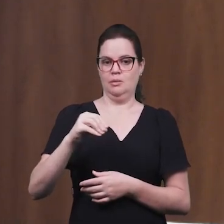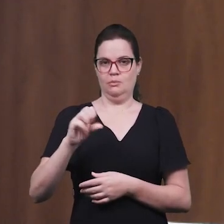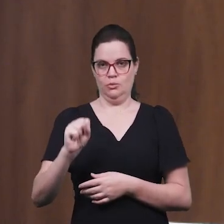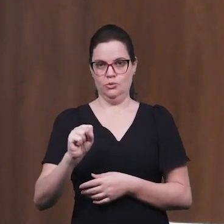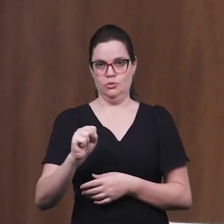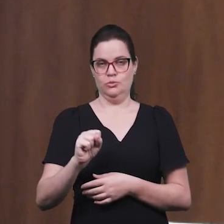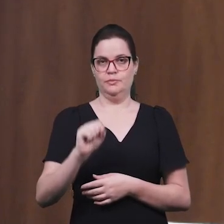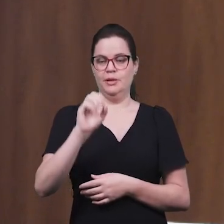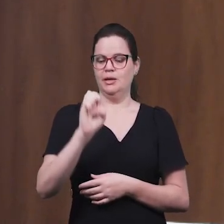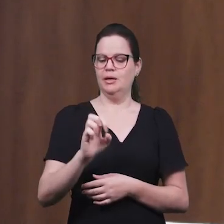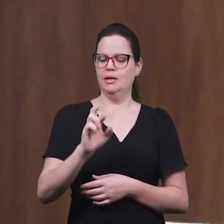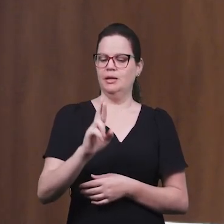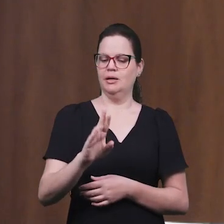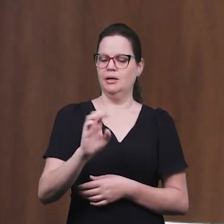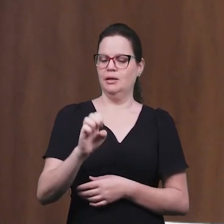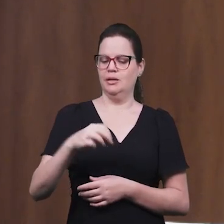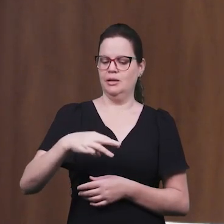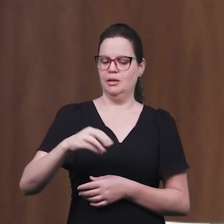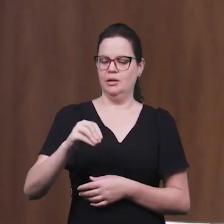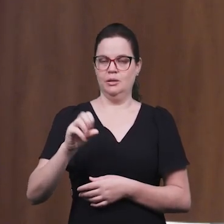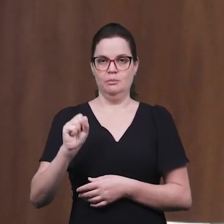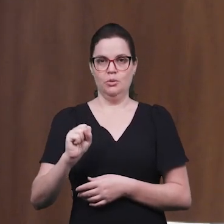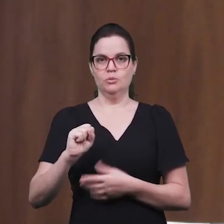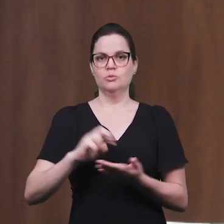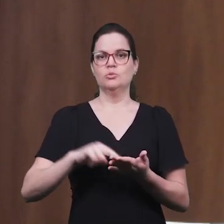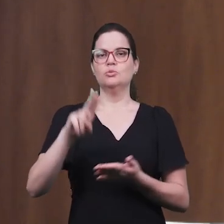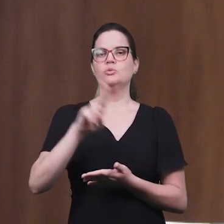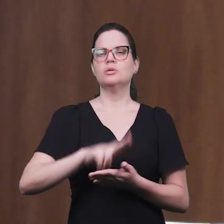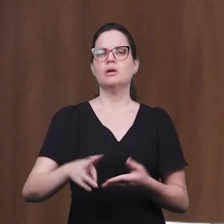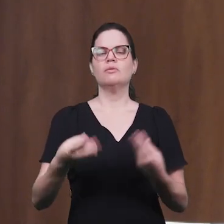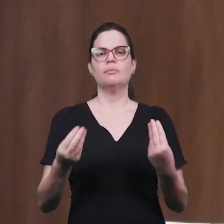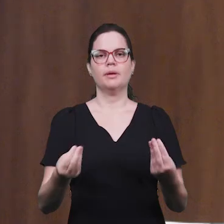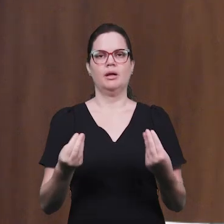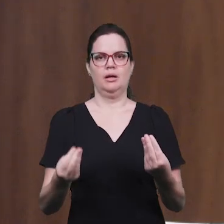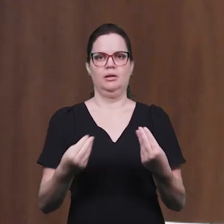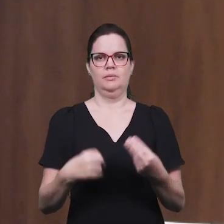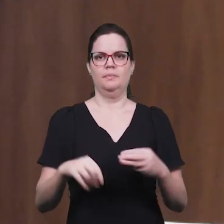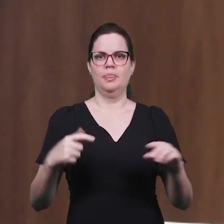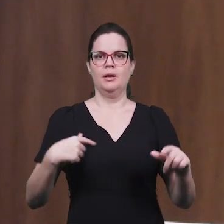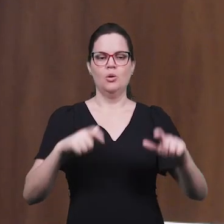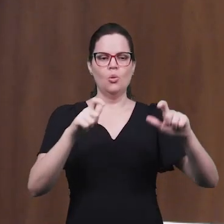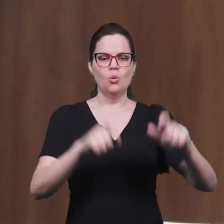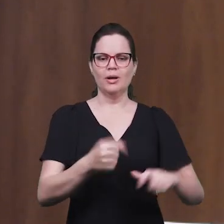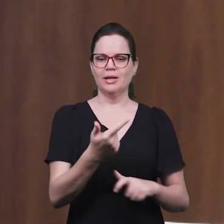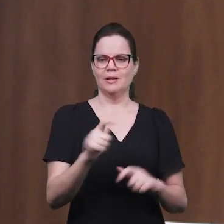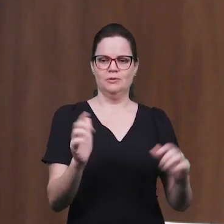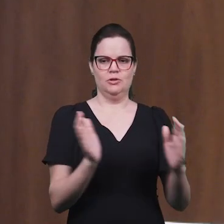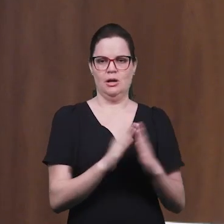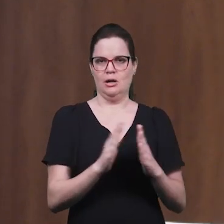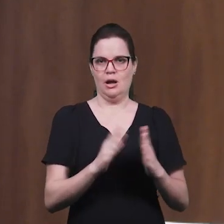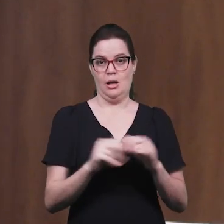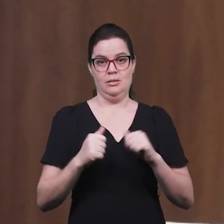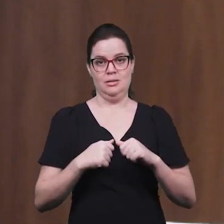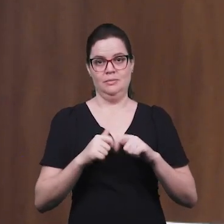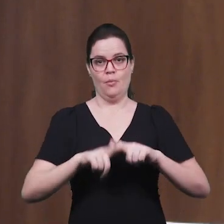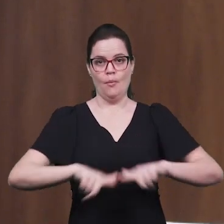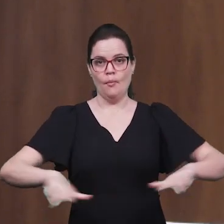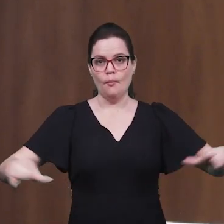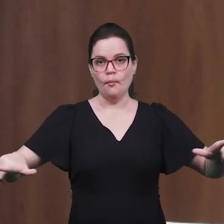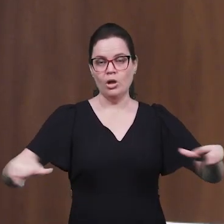Esta palavra, eremos, era usado para descrever um lugar desabitado, um lugar